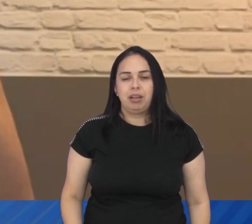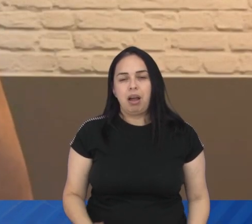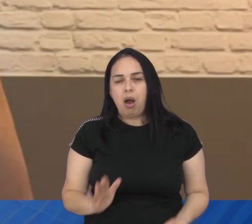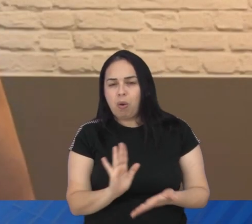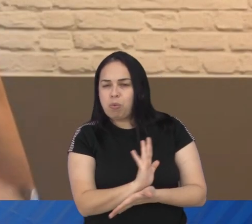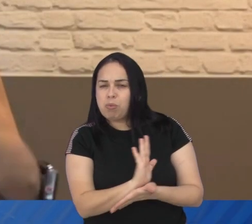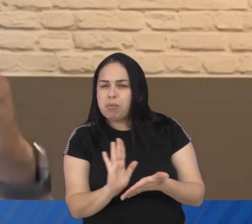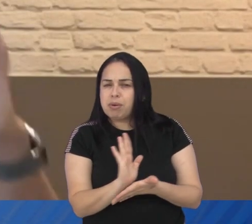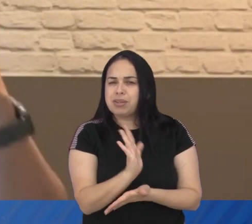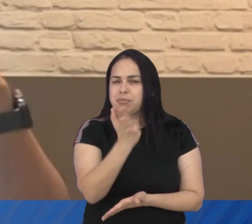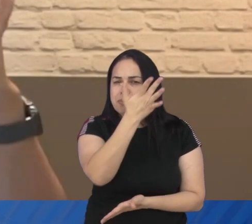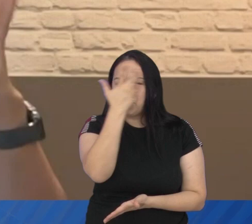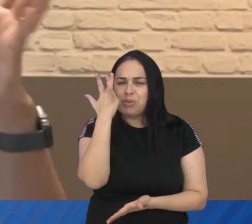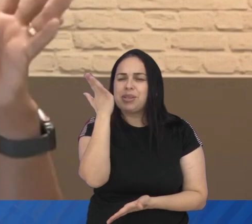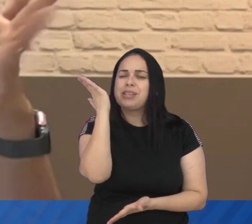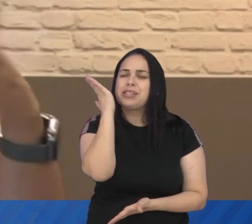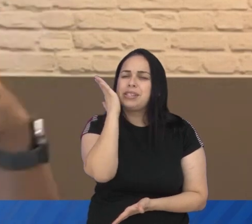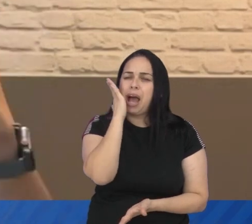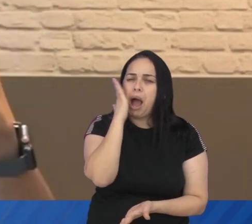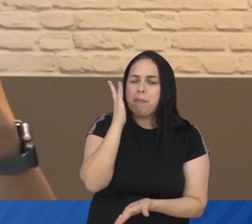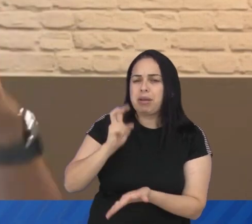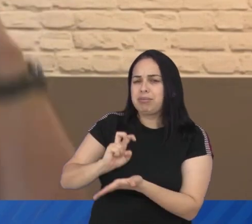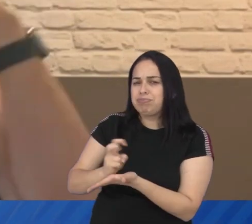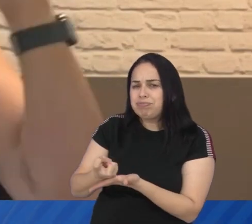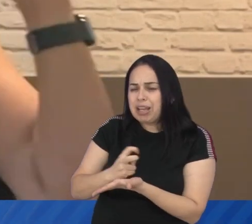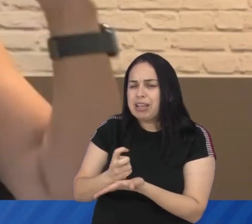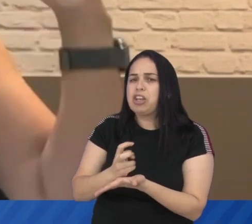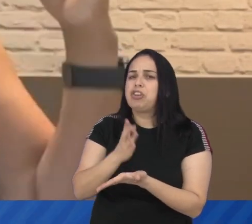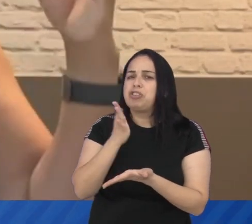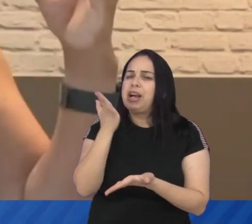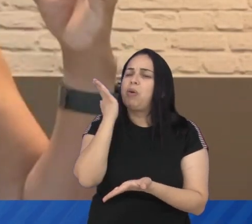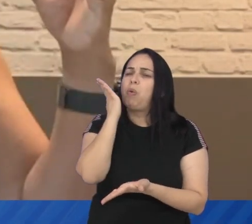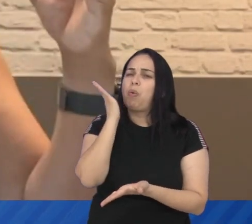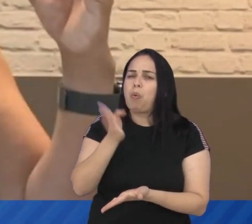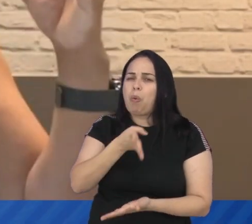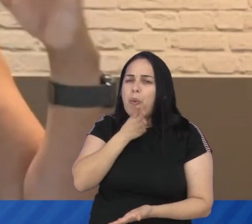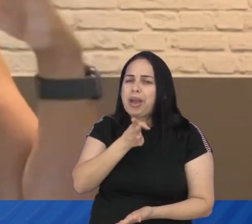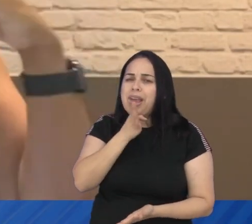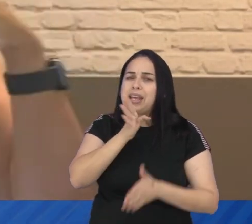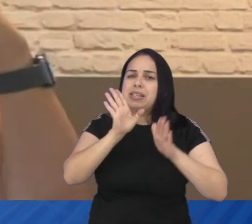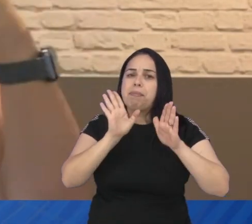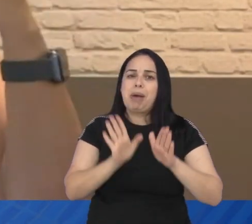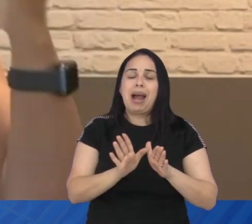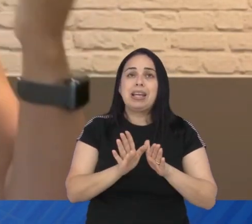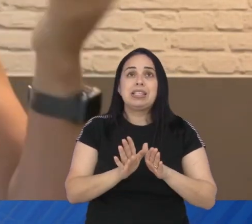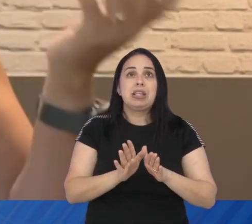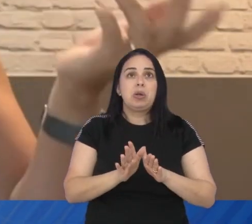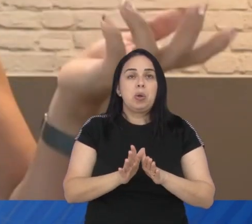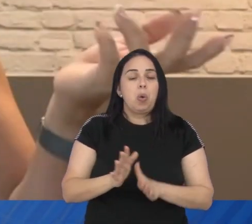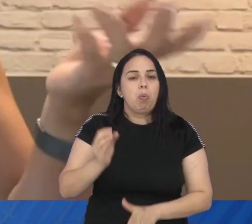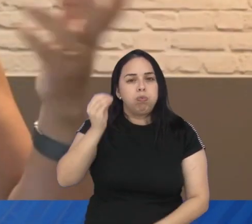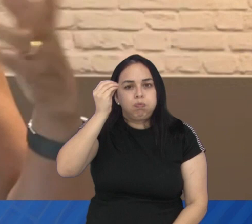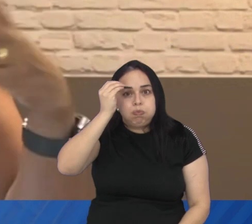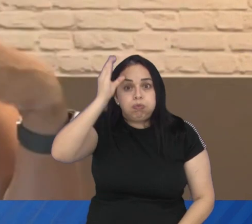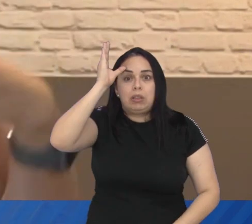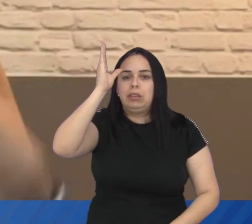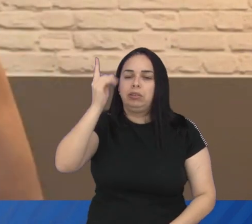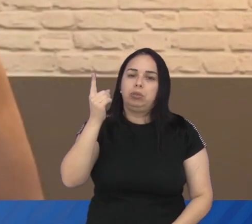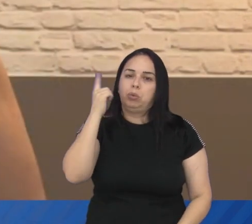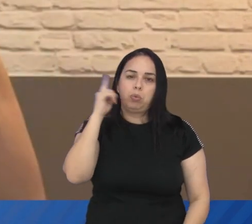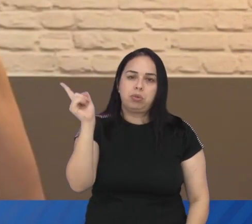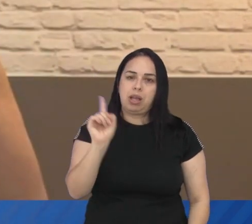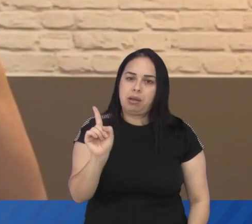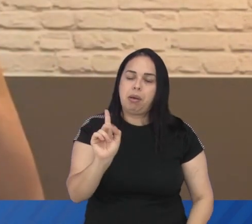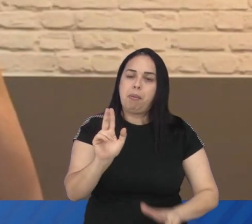algumas pessoas já sabem mais ou menos o que é epilepsia, já ouviram falar, talvez sem ter totalmente o conhecimento.